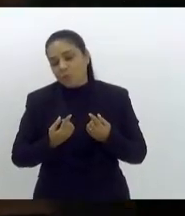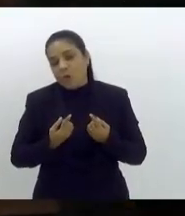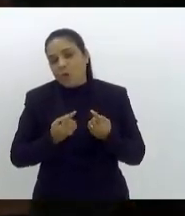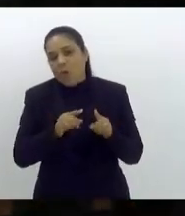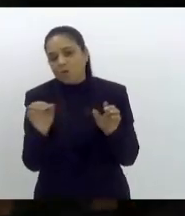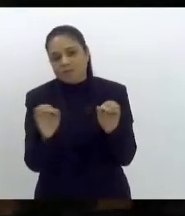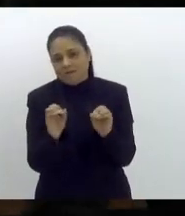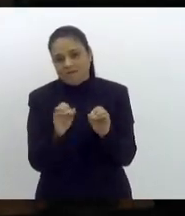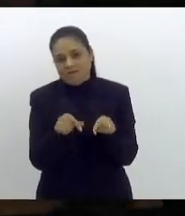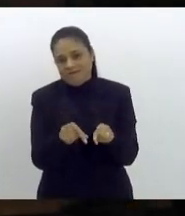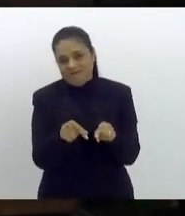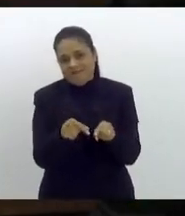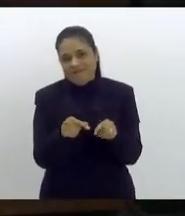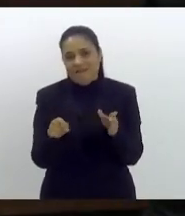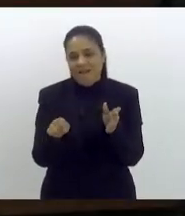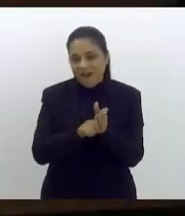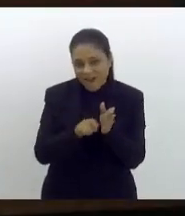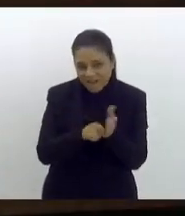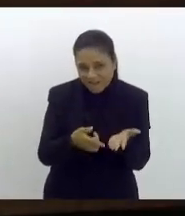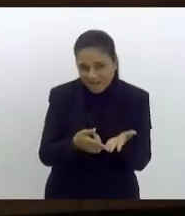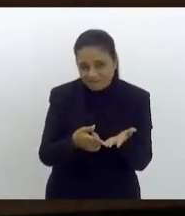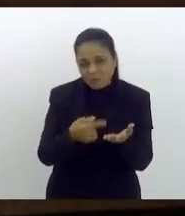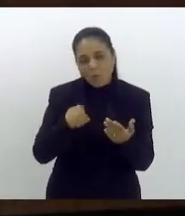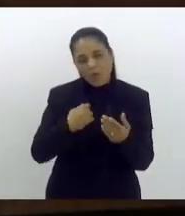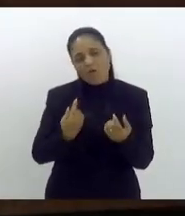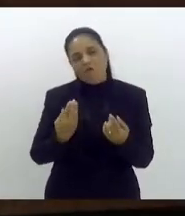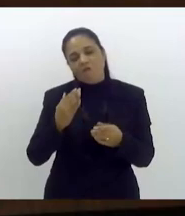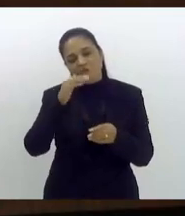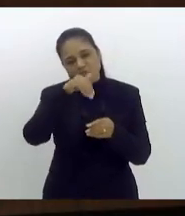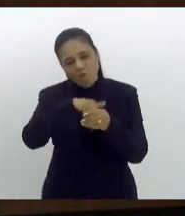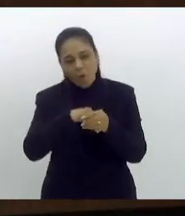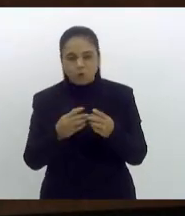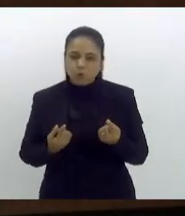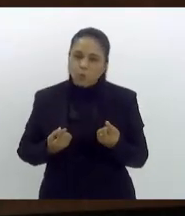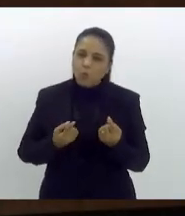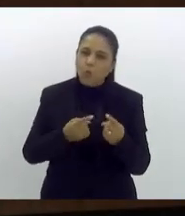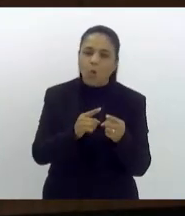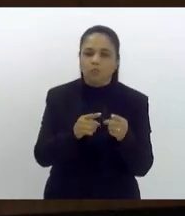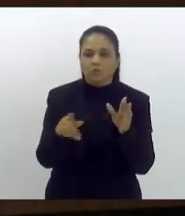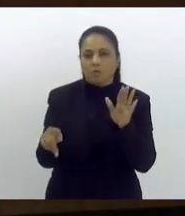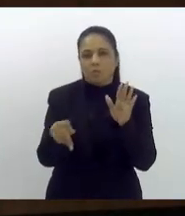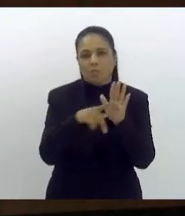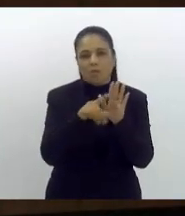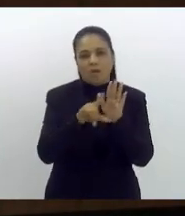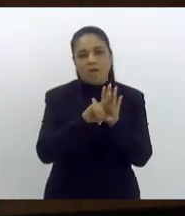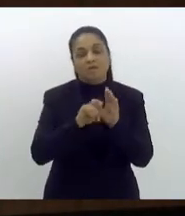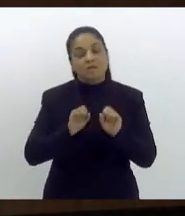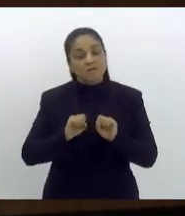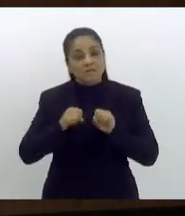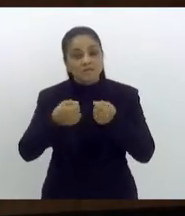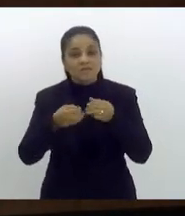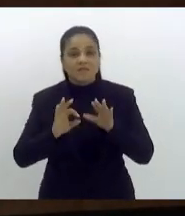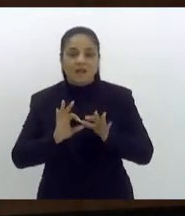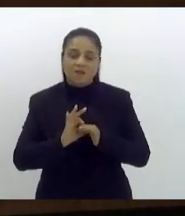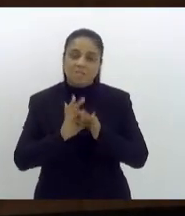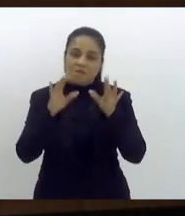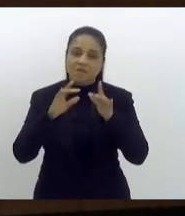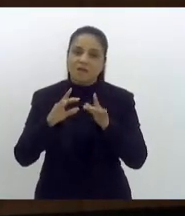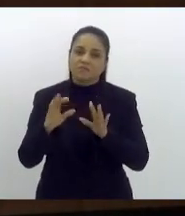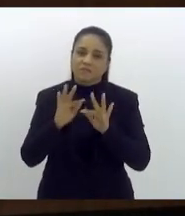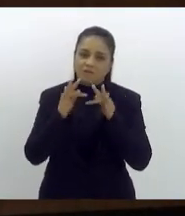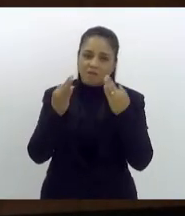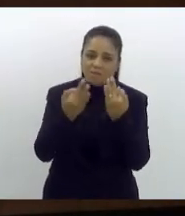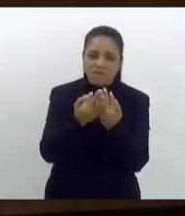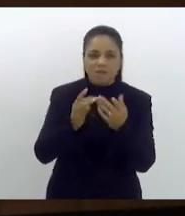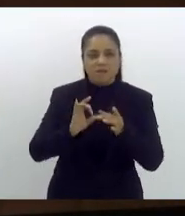registro do meu voto contrário ao projeto em defesa da Liberdade das famílias em defesa da Liberdade das